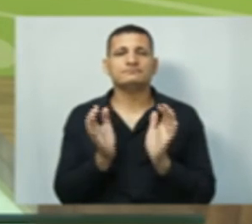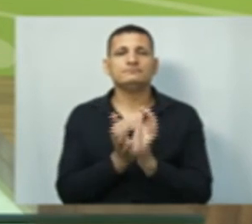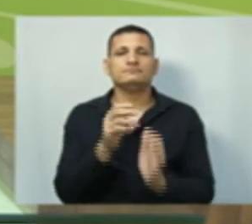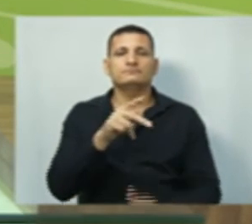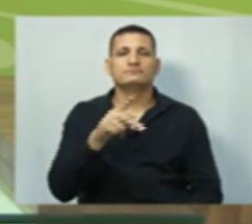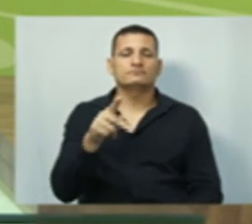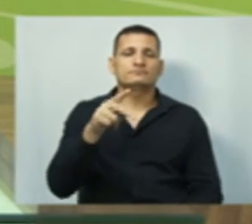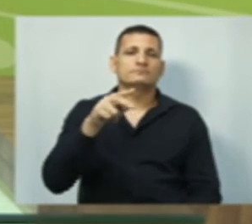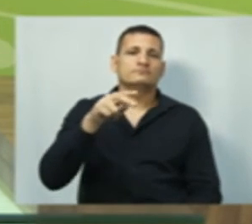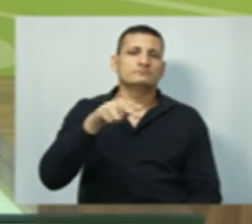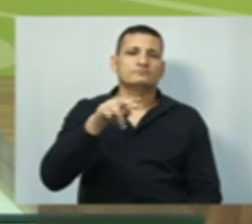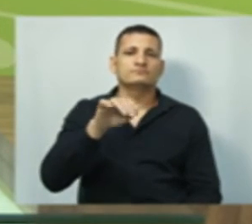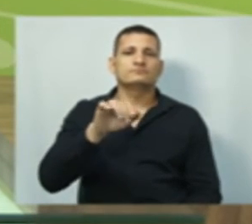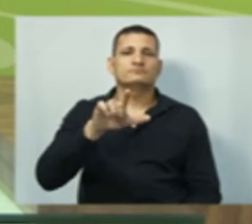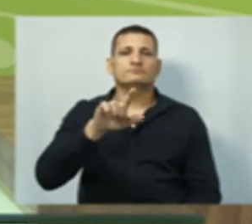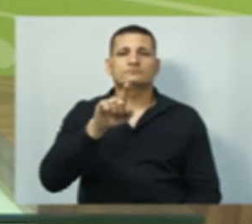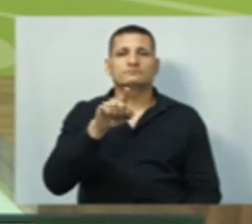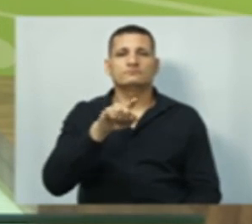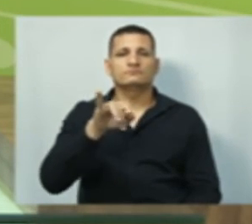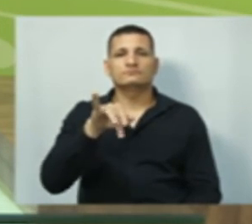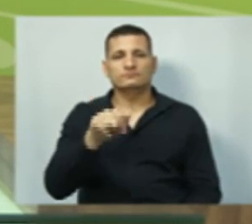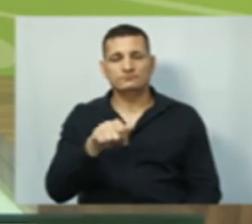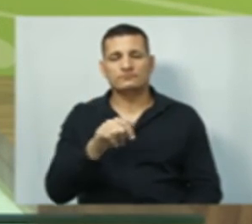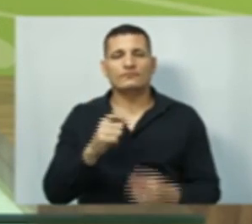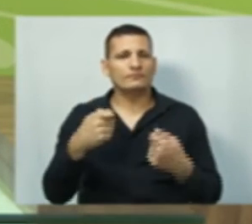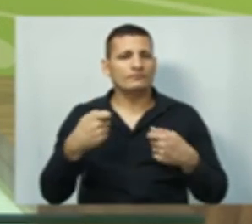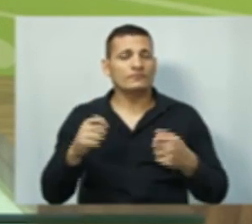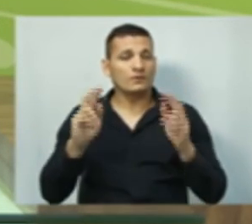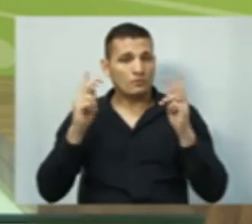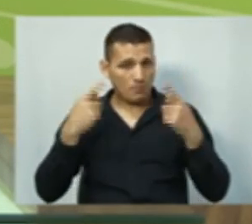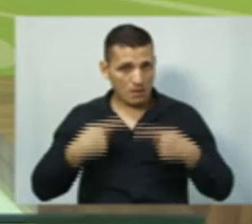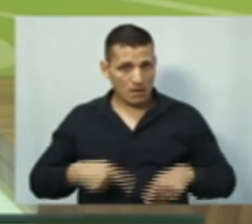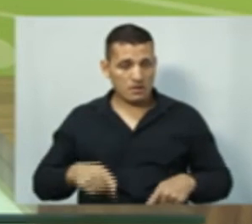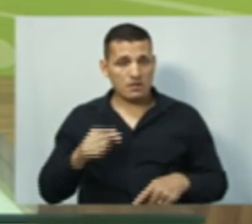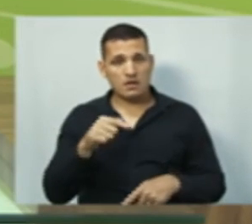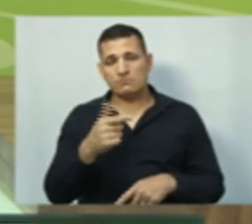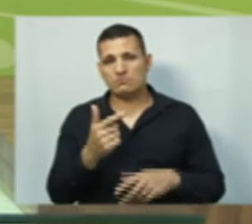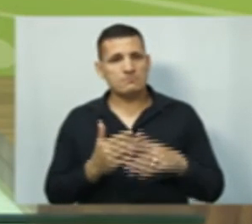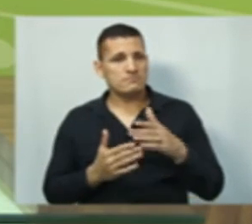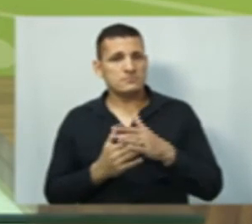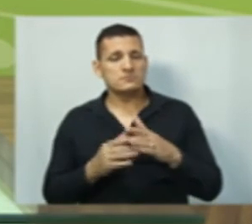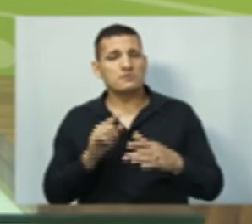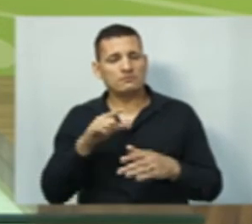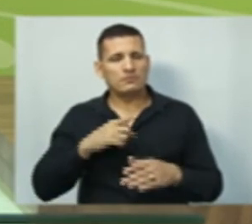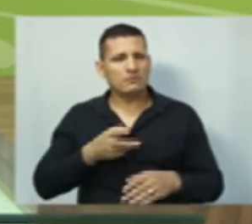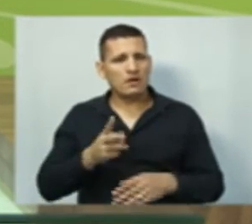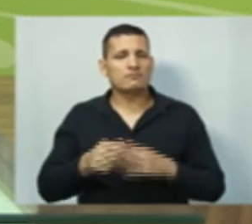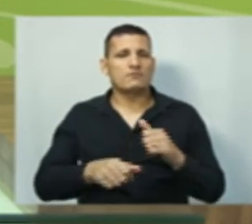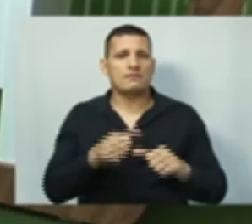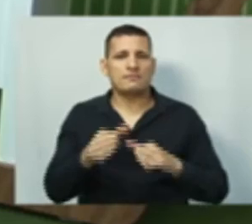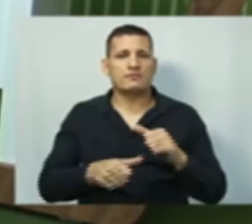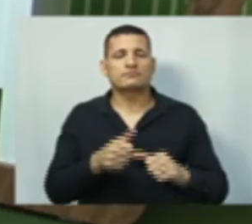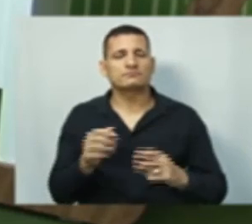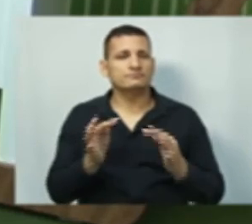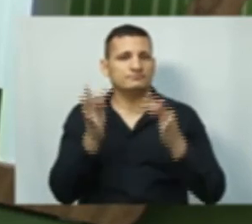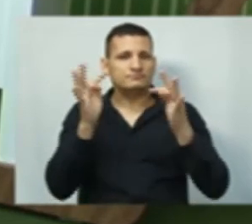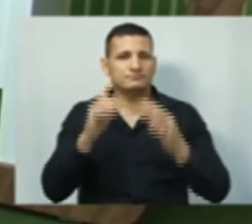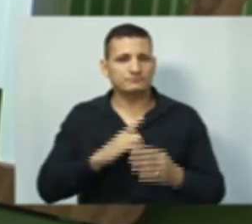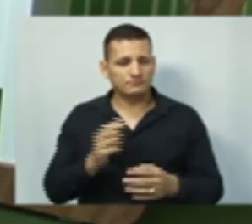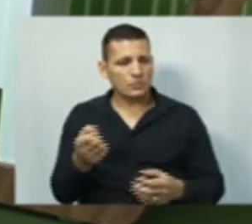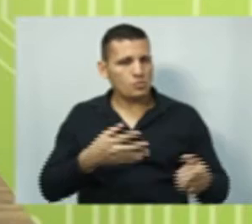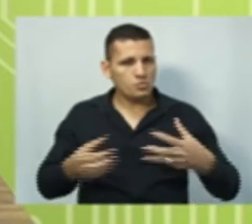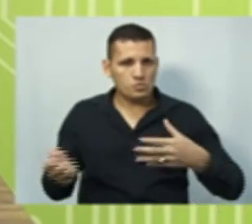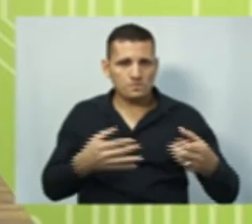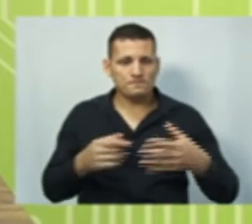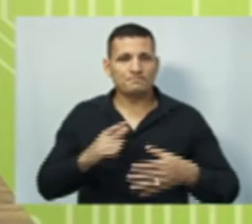as necessidades humanas, além de limitadas, são continuamente modificadas pelas constantes inovações tecnológicas. Olha,